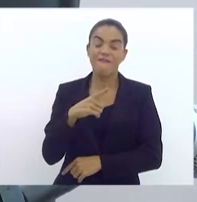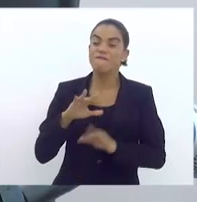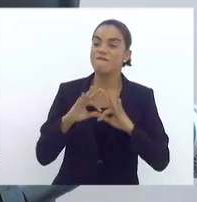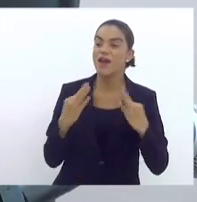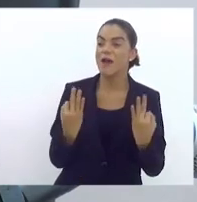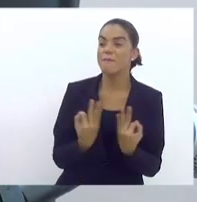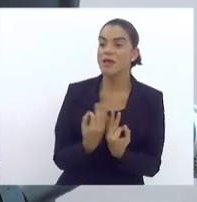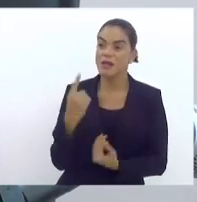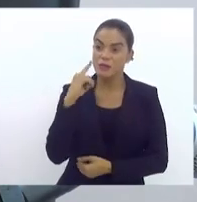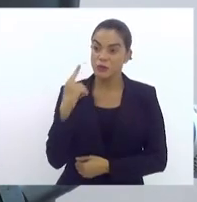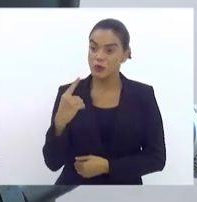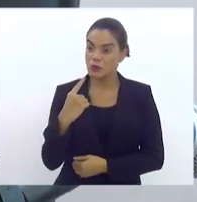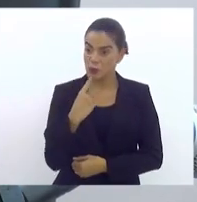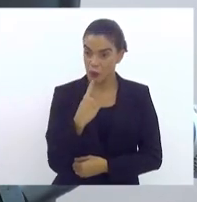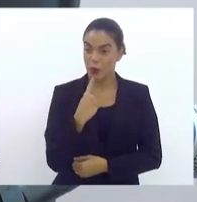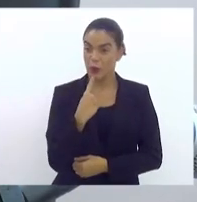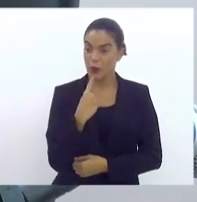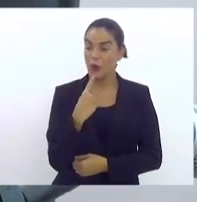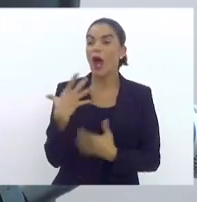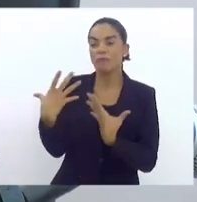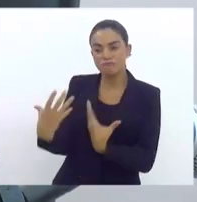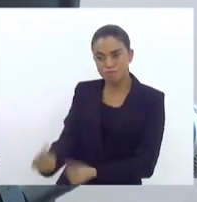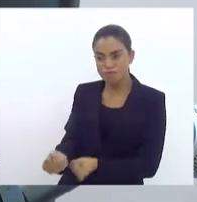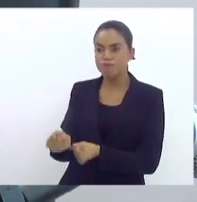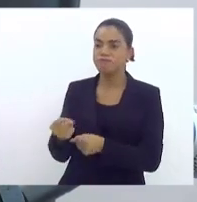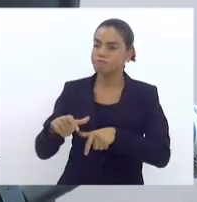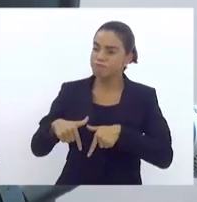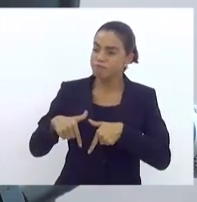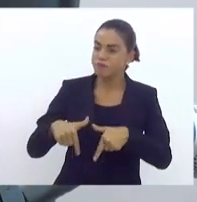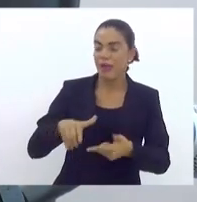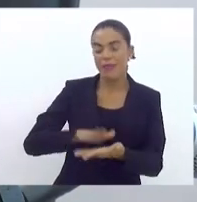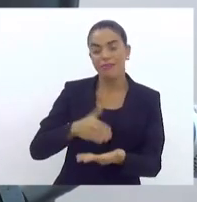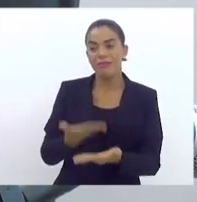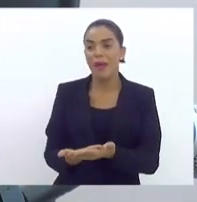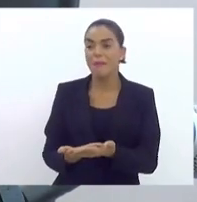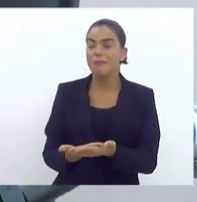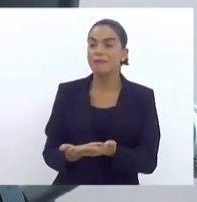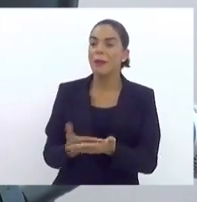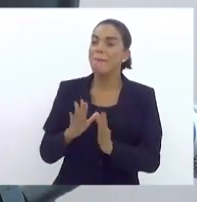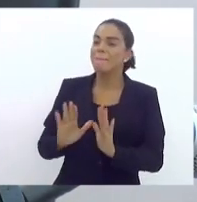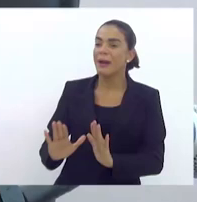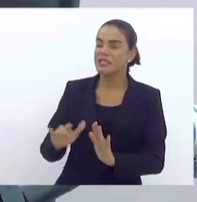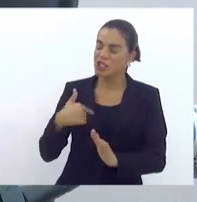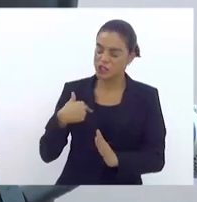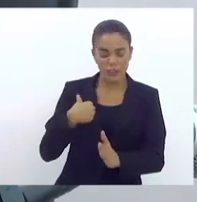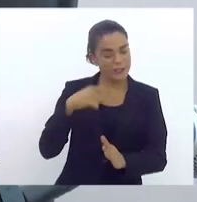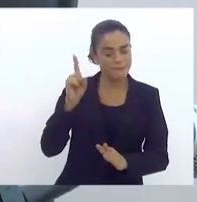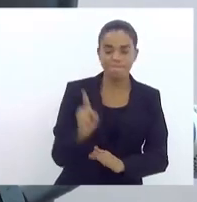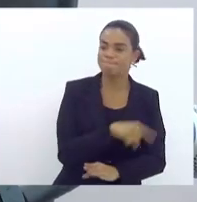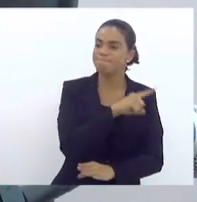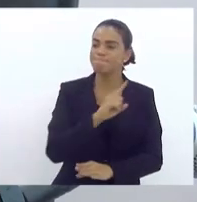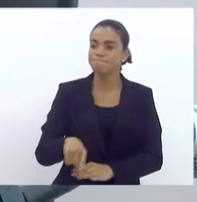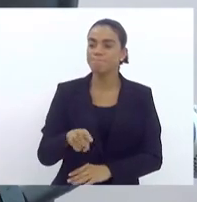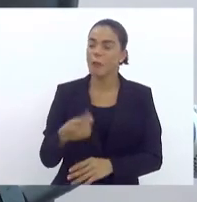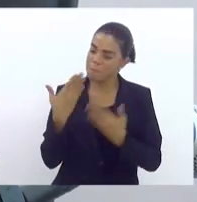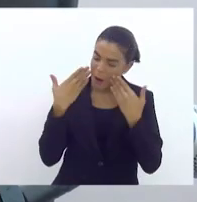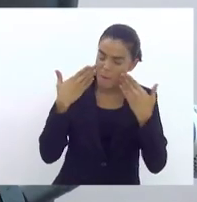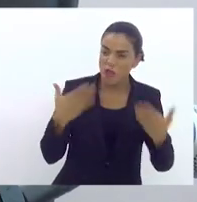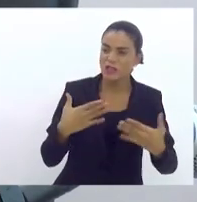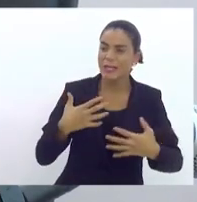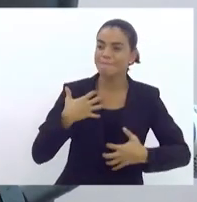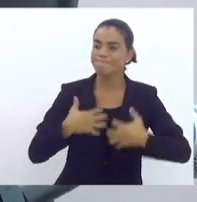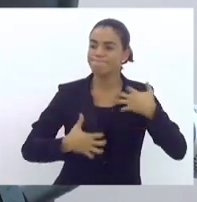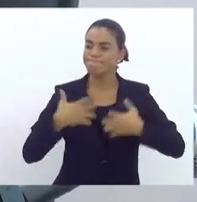são portadores de deficiência auditiva se prontificou a fazer a tradução mas nós fizemos questão de desmarcar para demonstrar